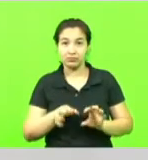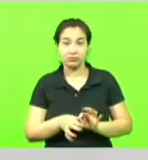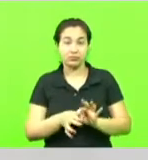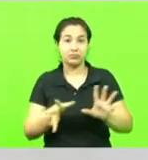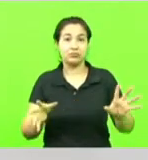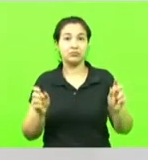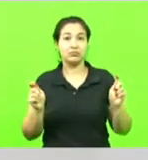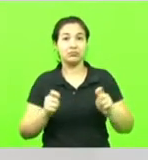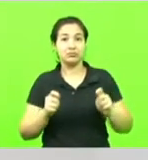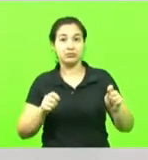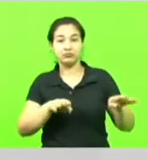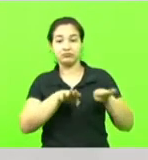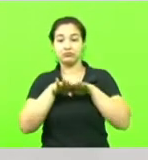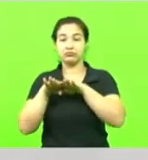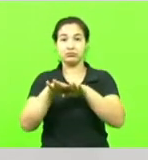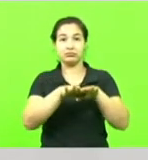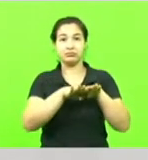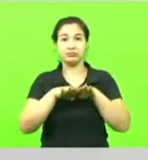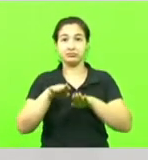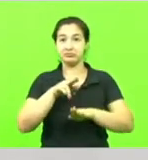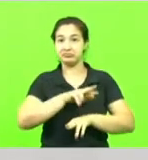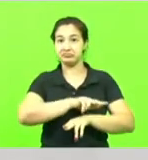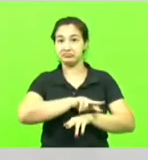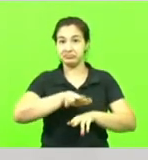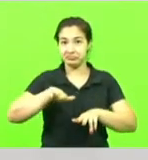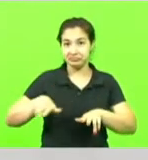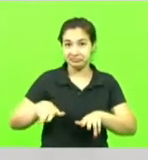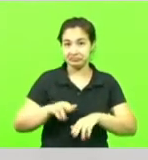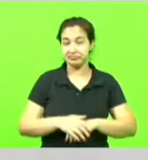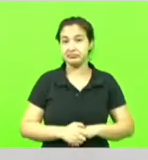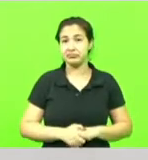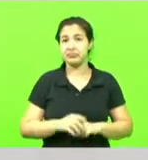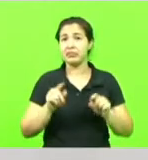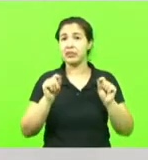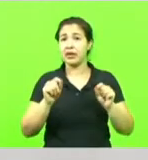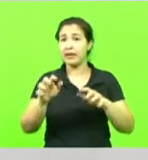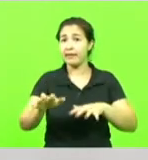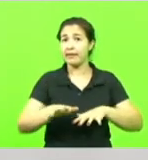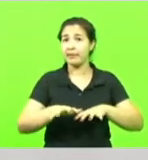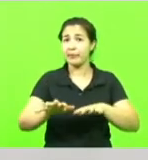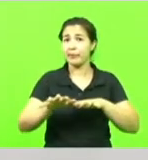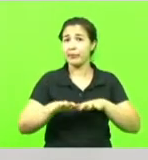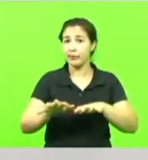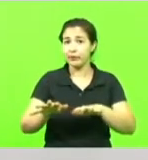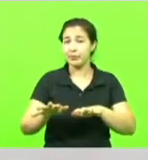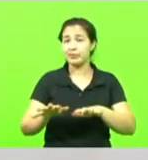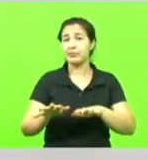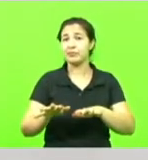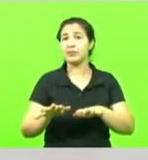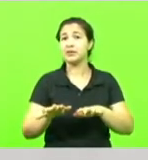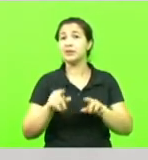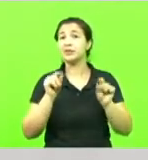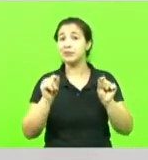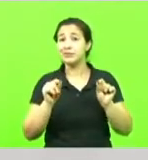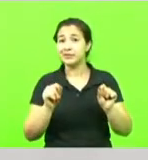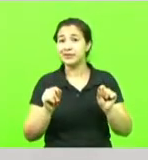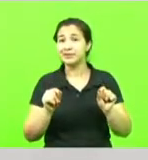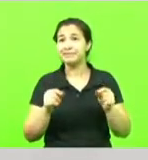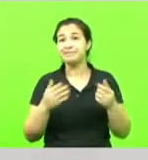de igualdade de gênero. E quem que é o movimento que contribuiu para a emancipação da mulher?